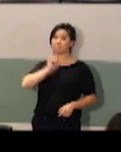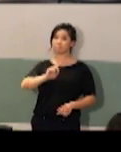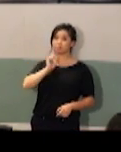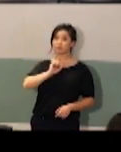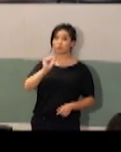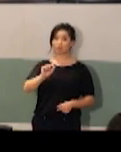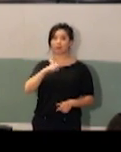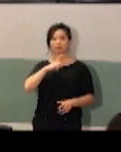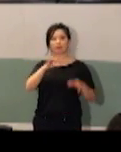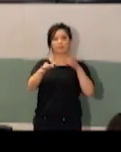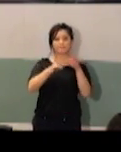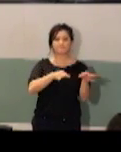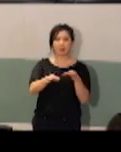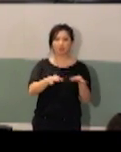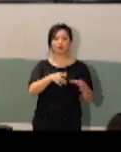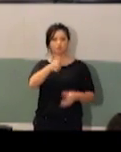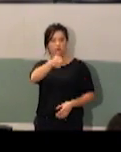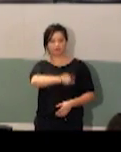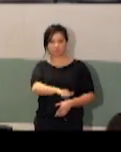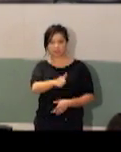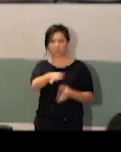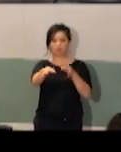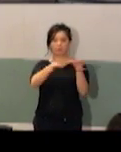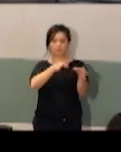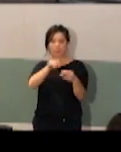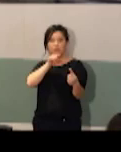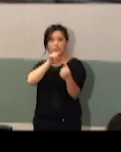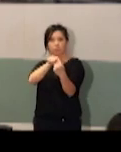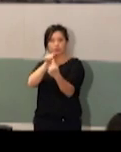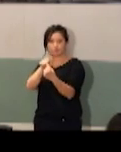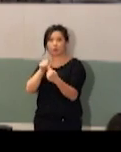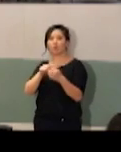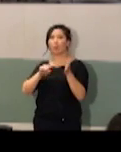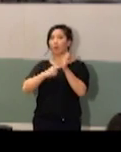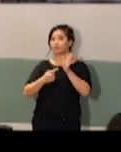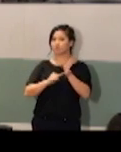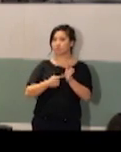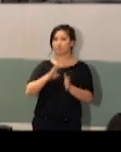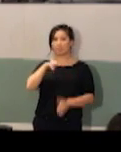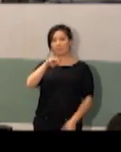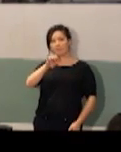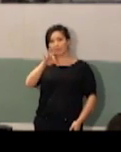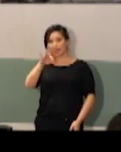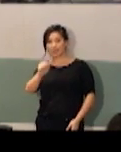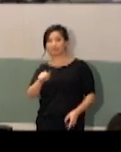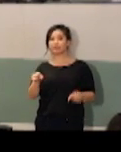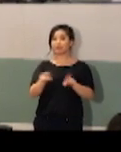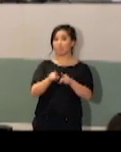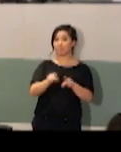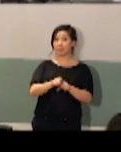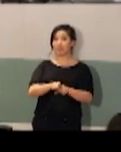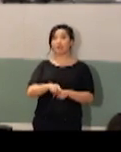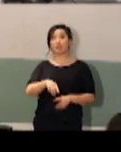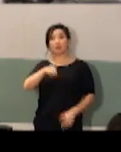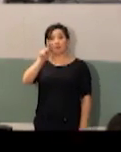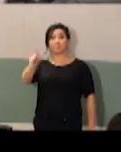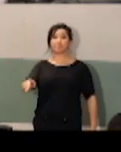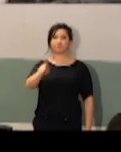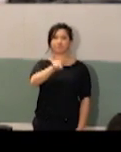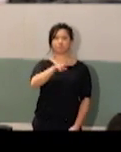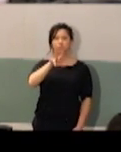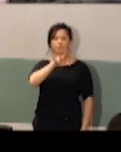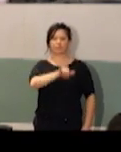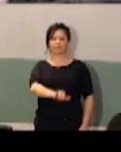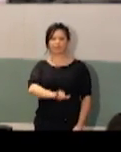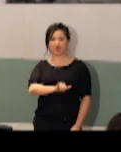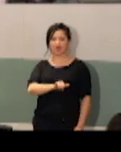um plano de metas e um plano de meritocracia dos professores. Tirou de penúltimo lugar e colocou Minas Gerais